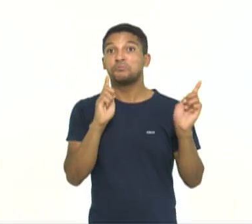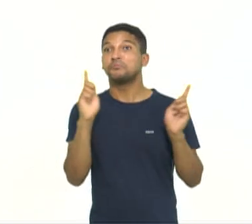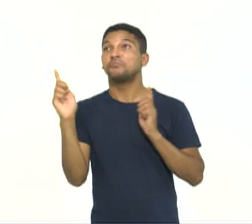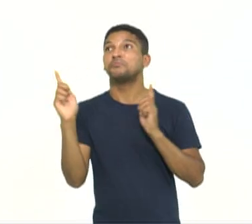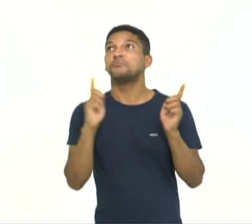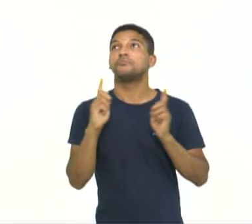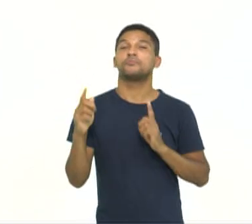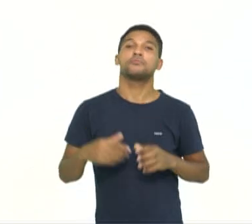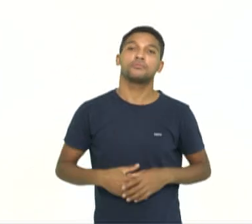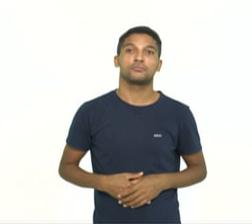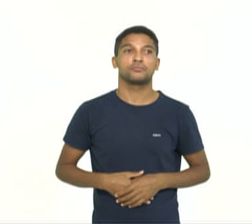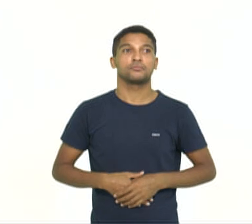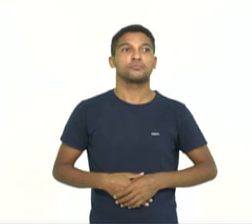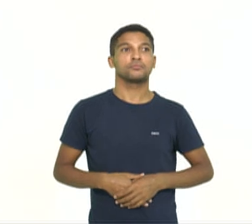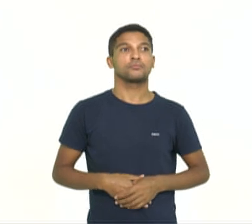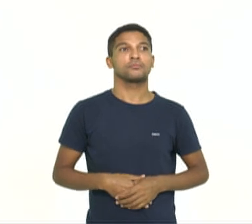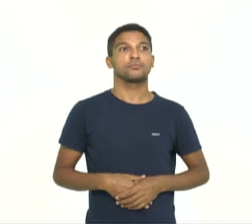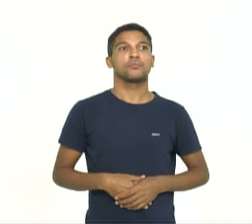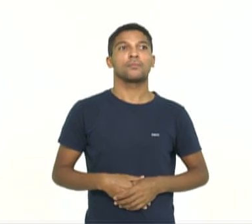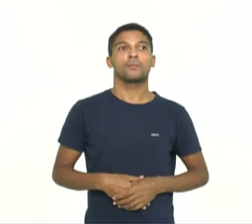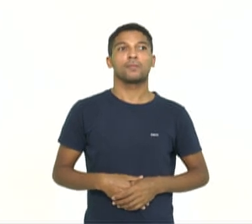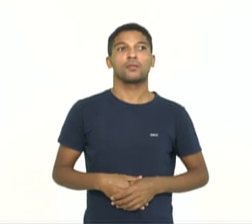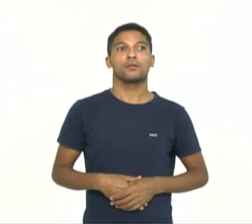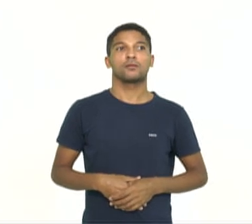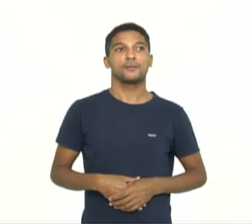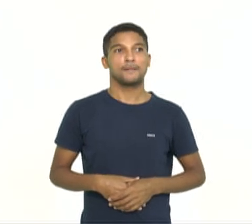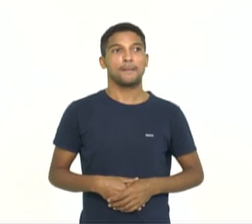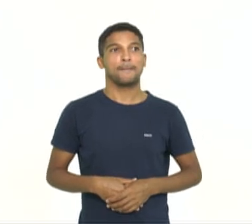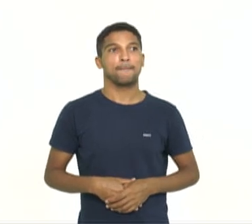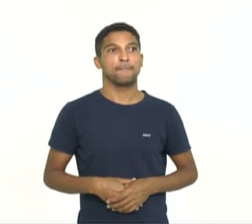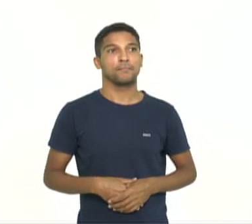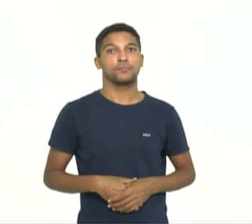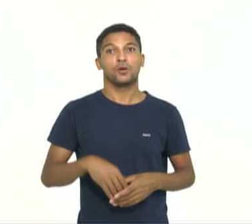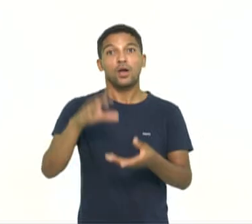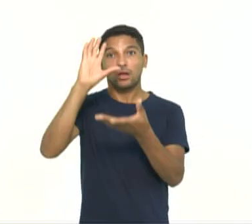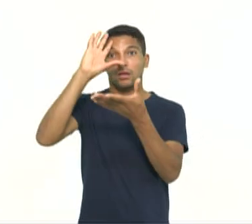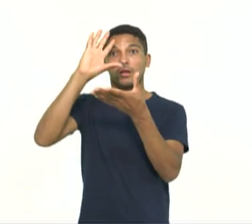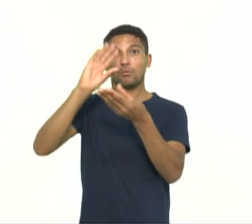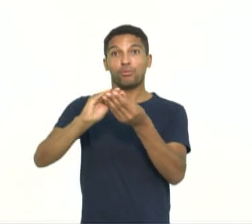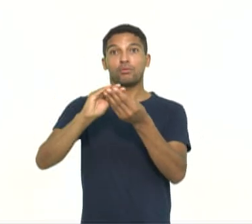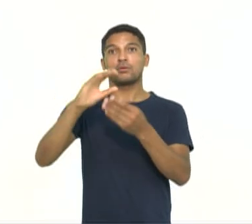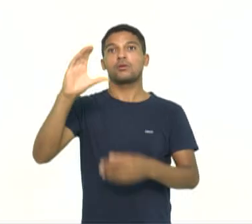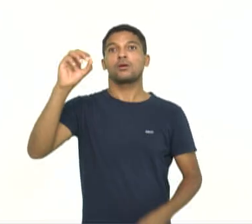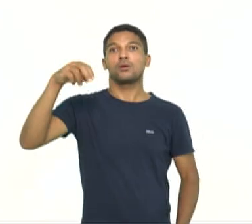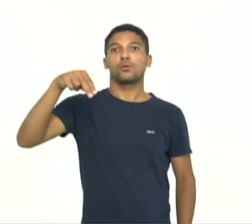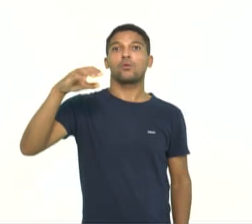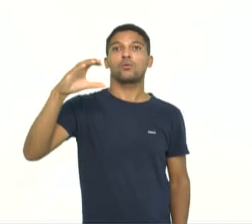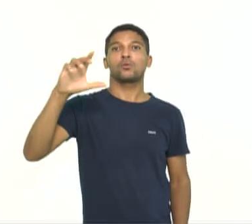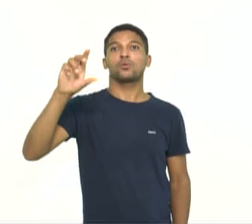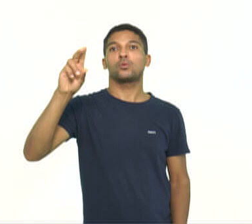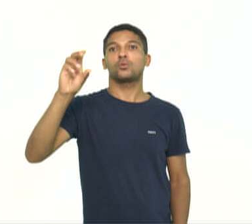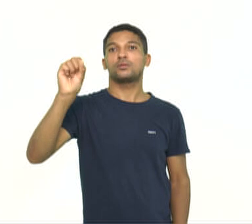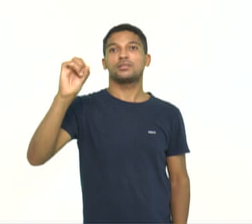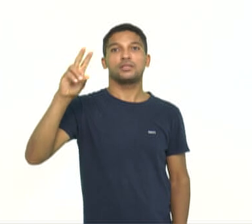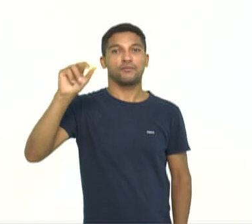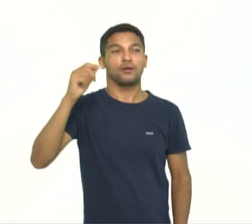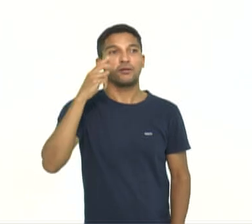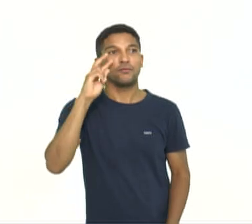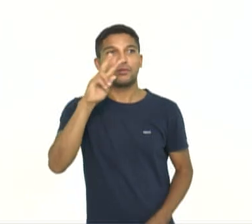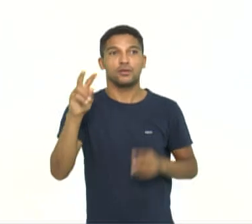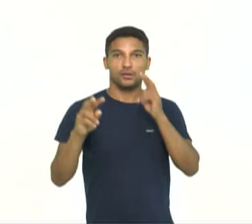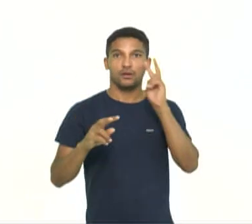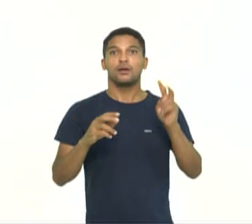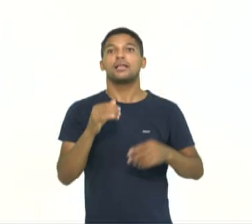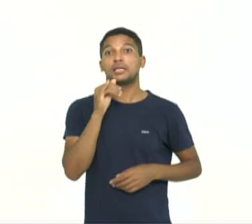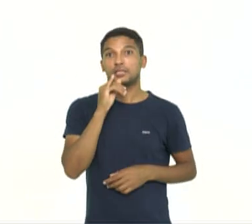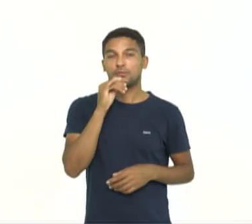as palavras portanto, logo, por isso, pois, quando anteposto ao verbo, ou seja, quando vem antes do verbo, né? Olhem o exemplo, este